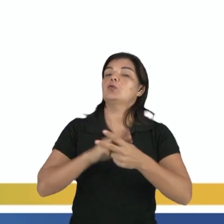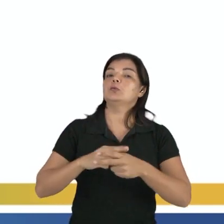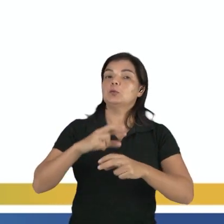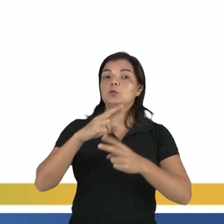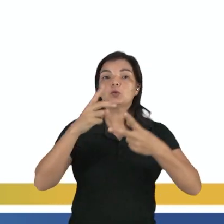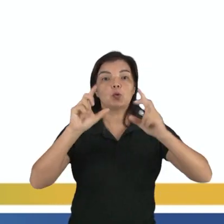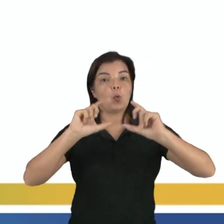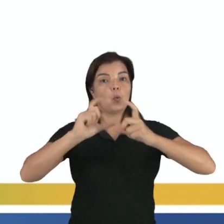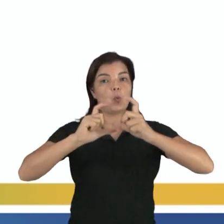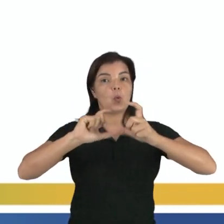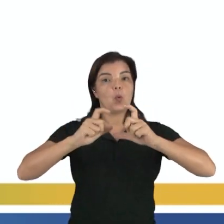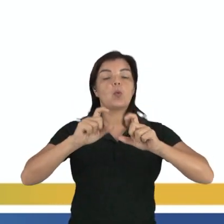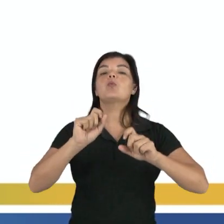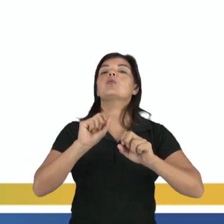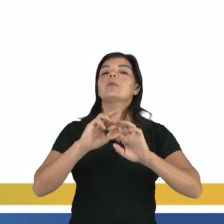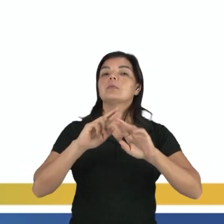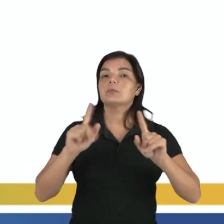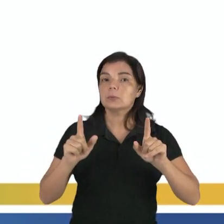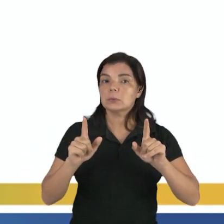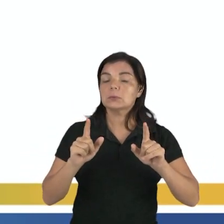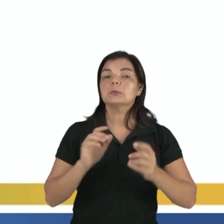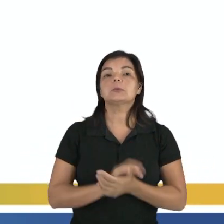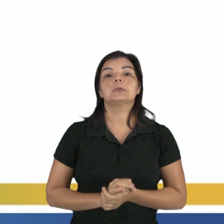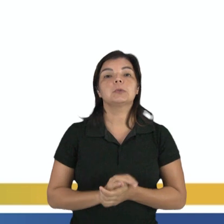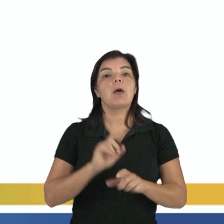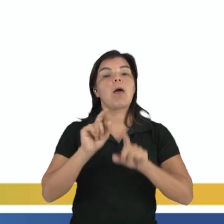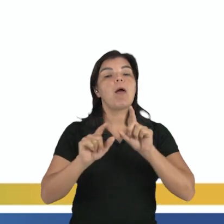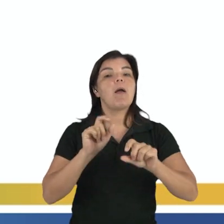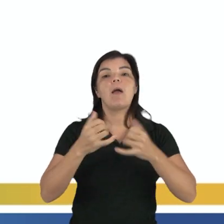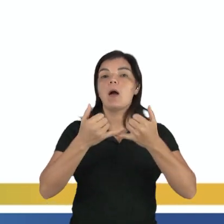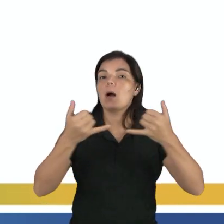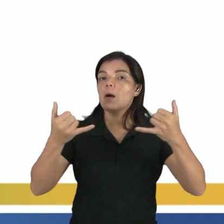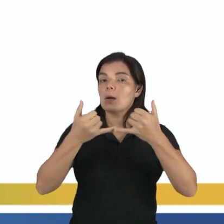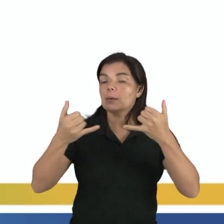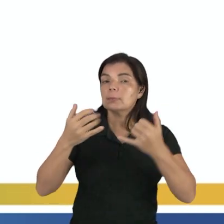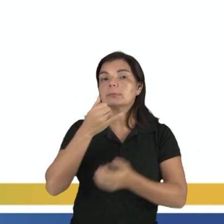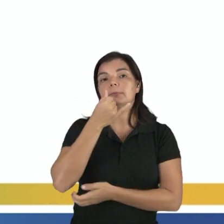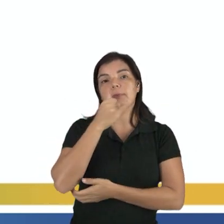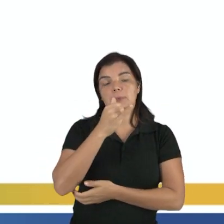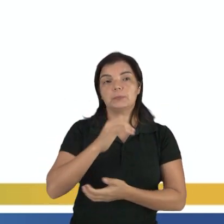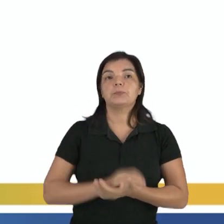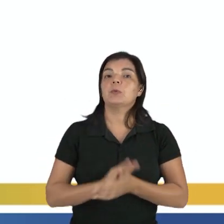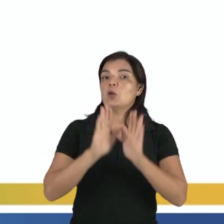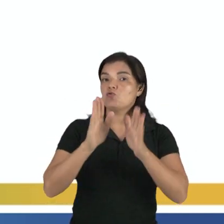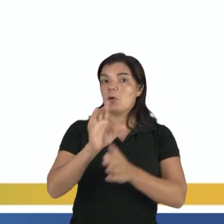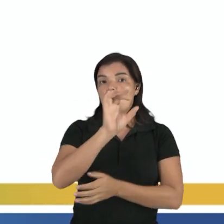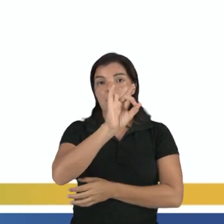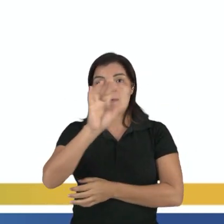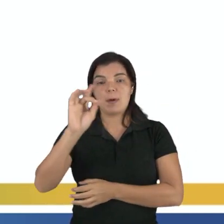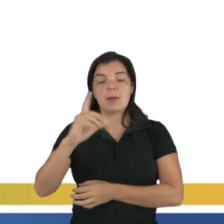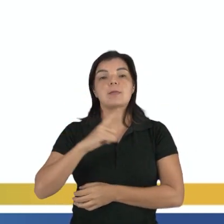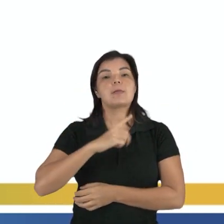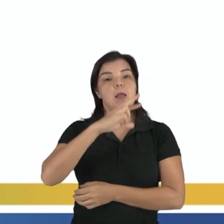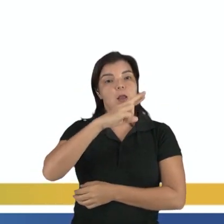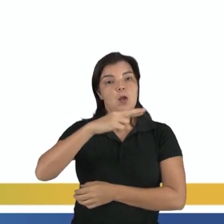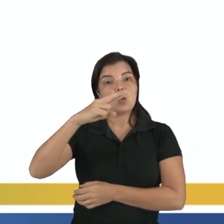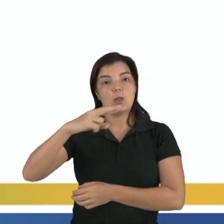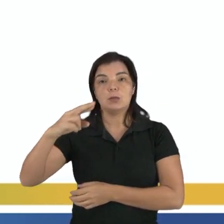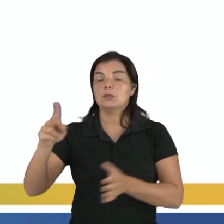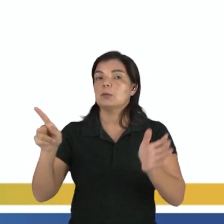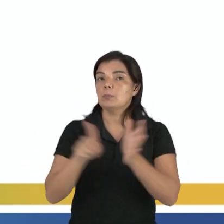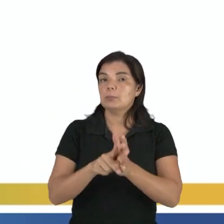resistores então o que que vai mudar que vai mudar EA corrente elétrica tá já que cada um tem suas resistências